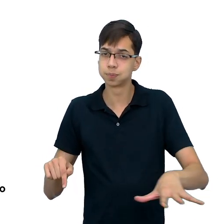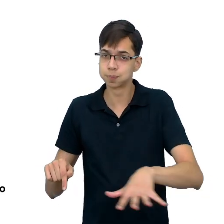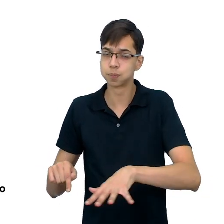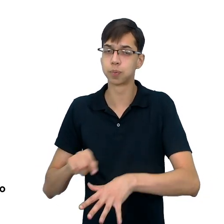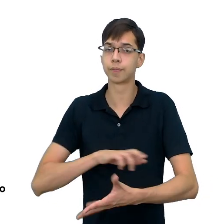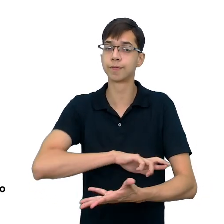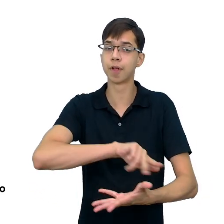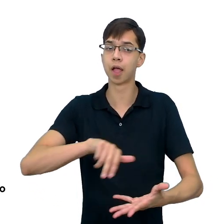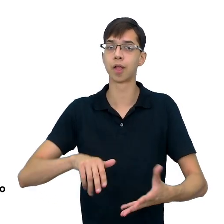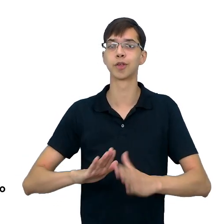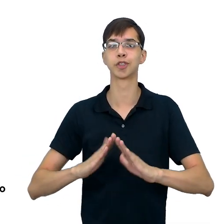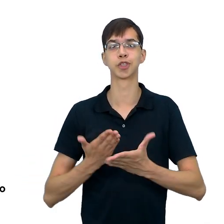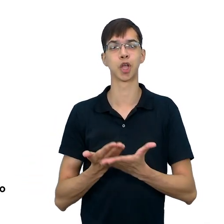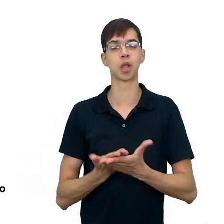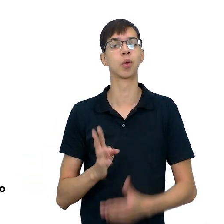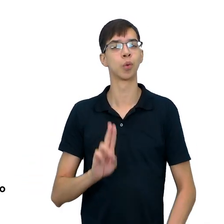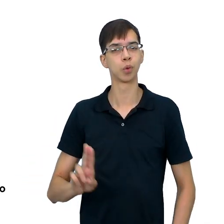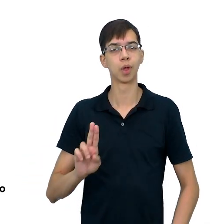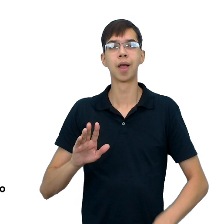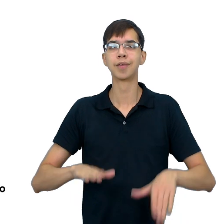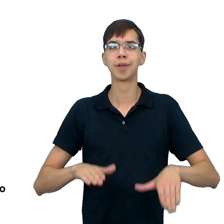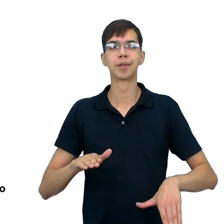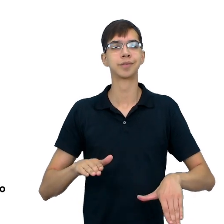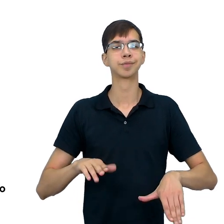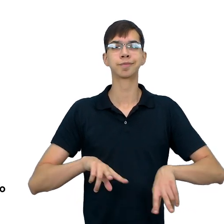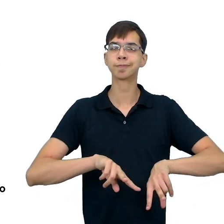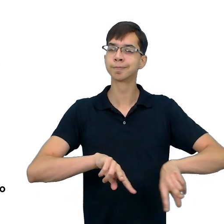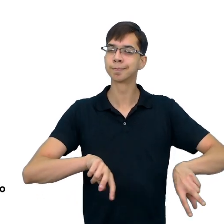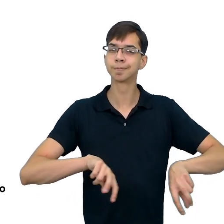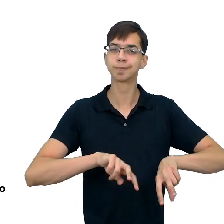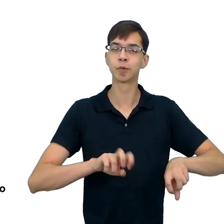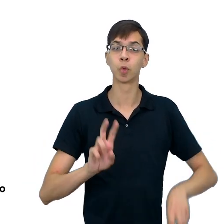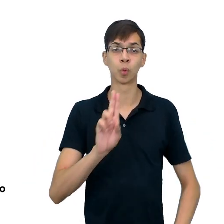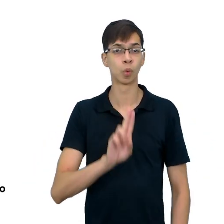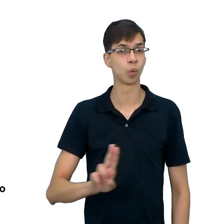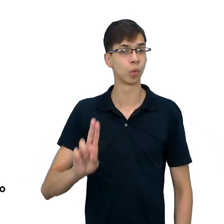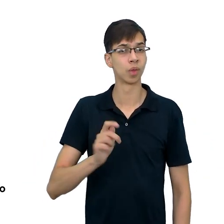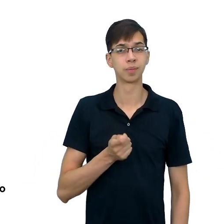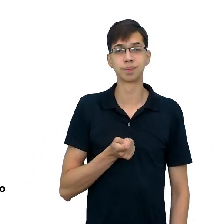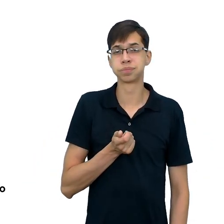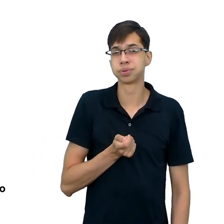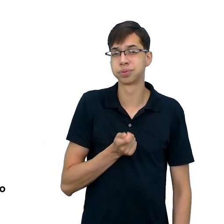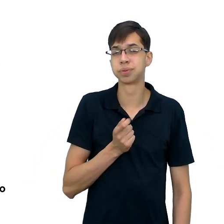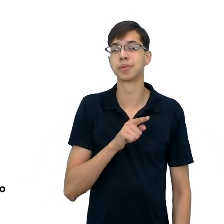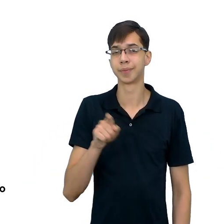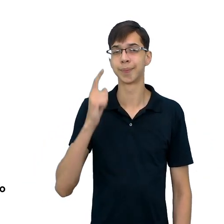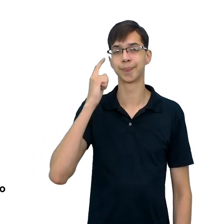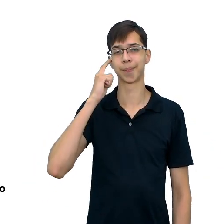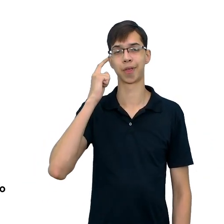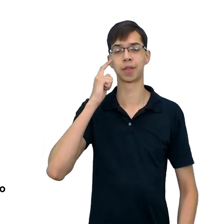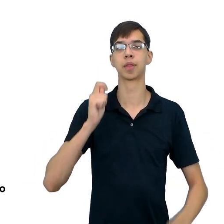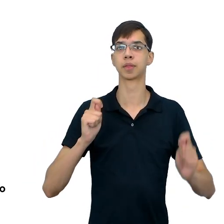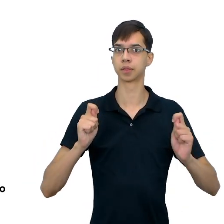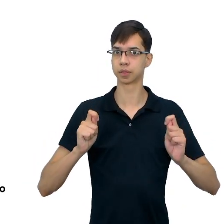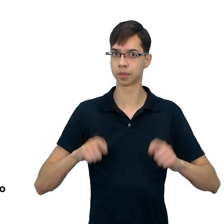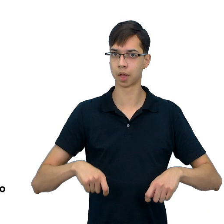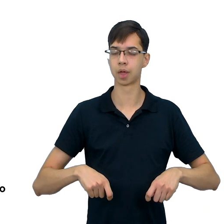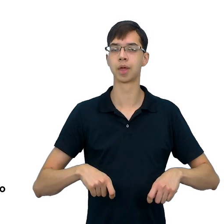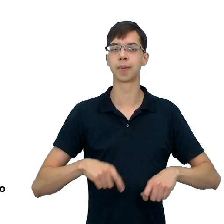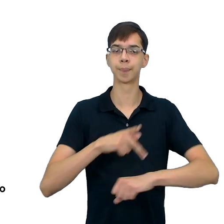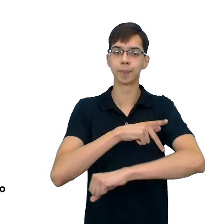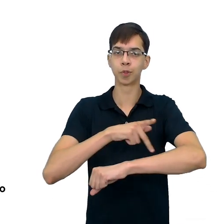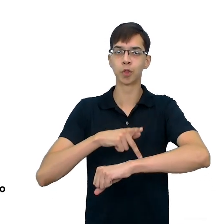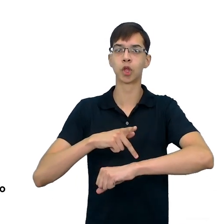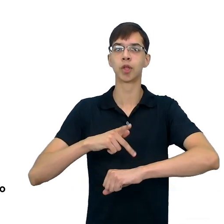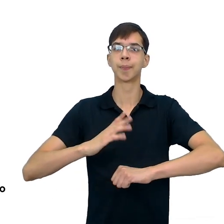aí que são poucos explorados, eles podem aí ser utilizados, né? Nós vamos pensar aí nas práticas pedagógicas realizadas